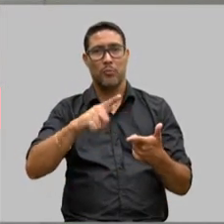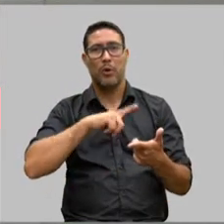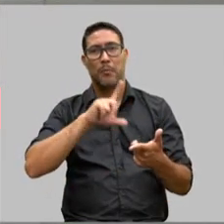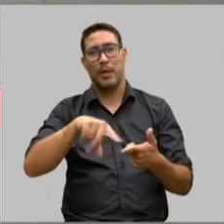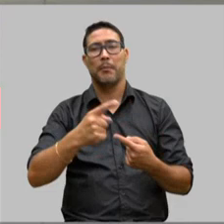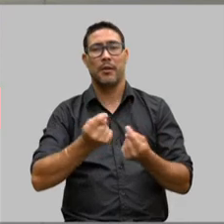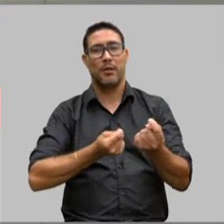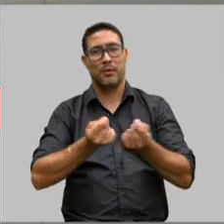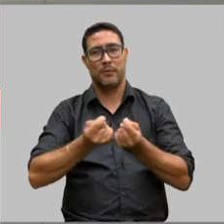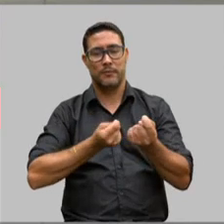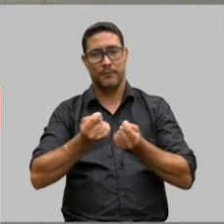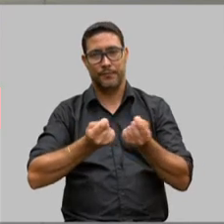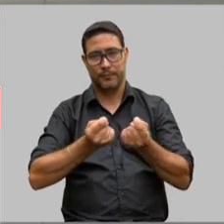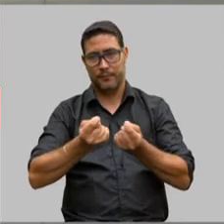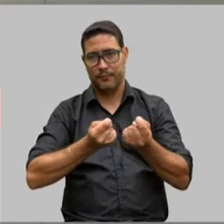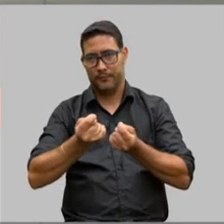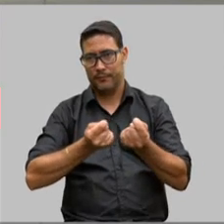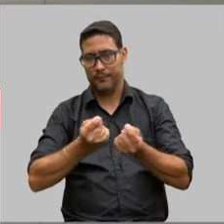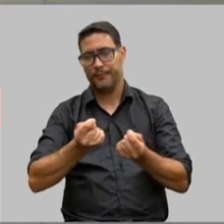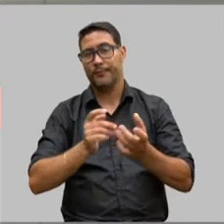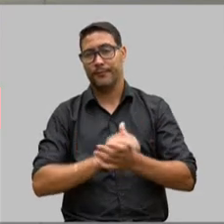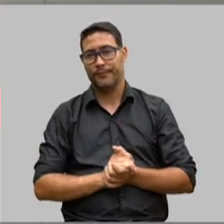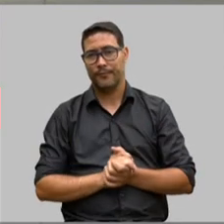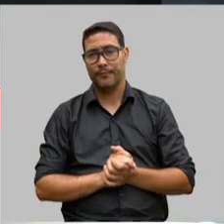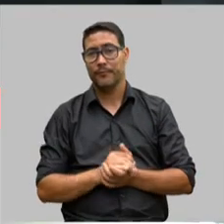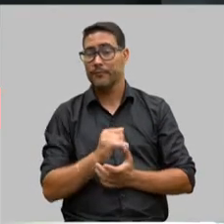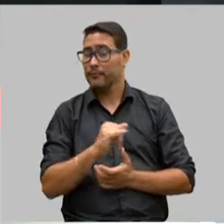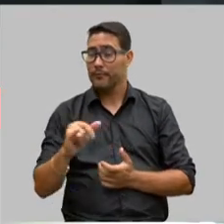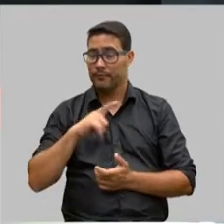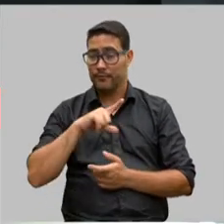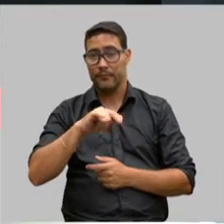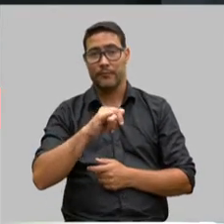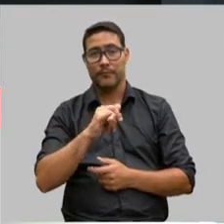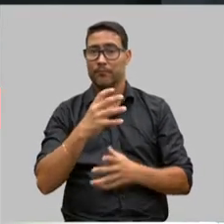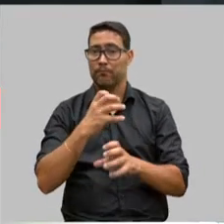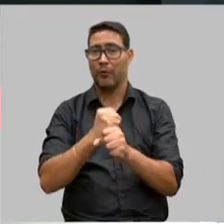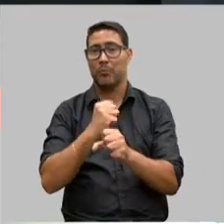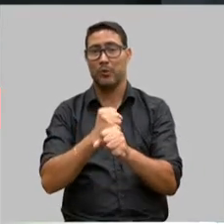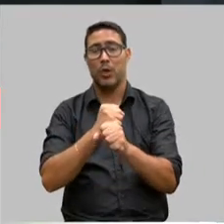efeitos econômicos. Se você tem queda de produção,